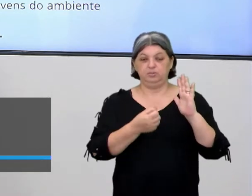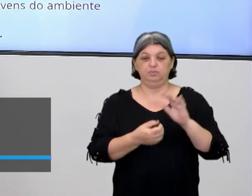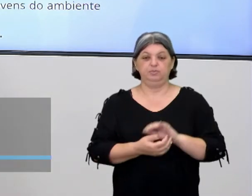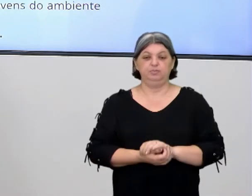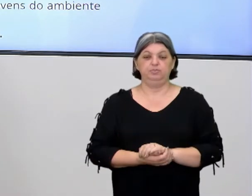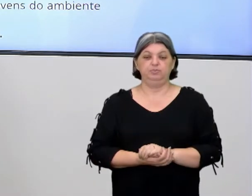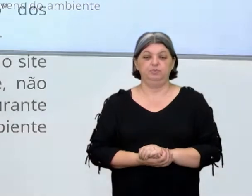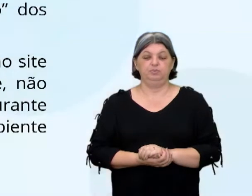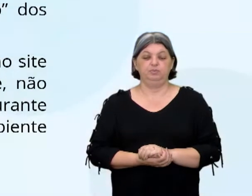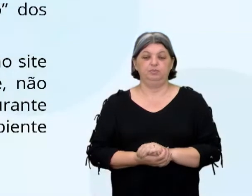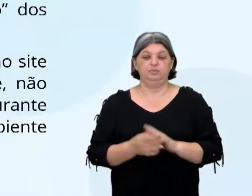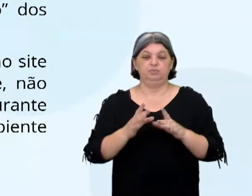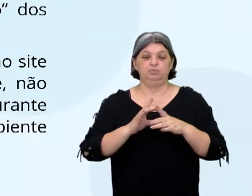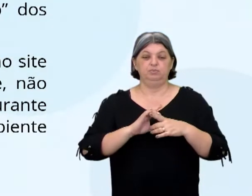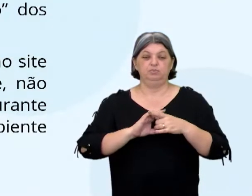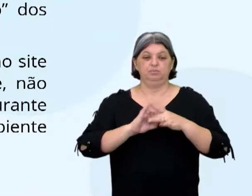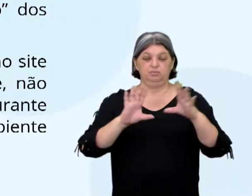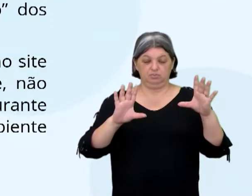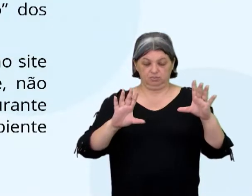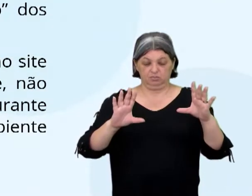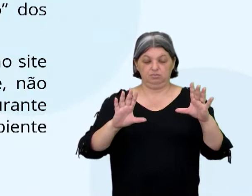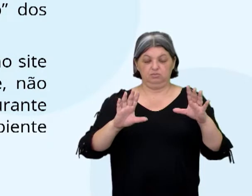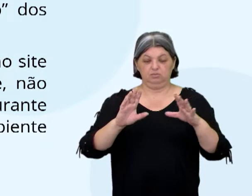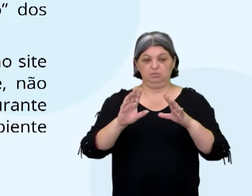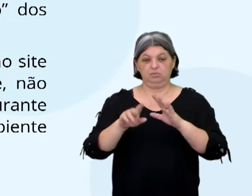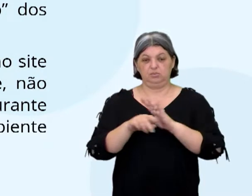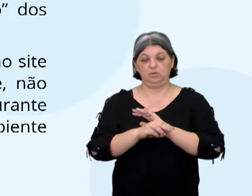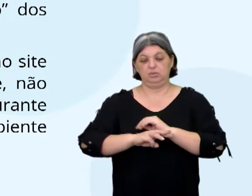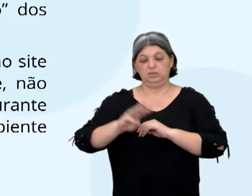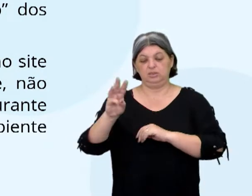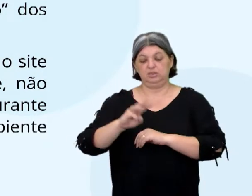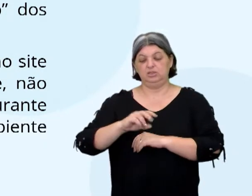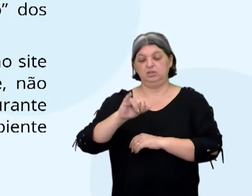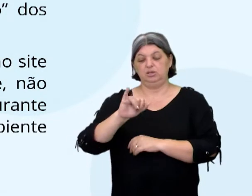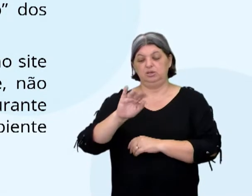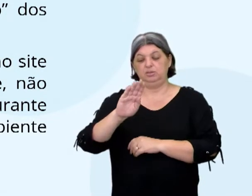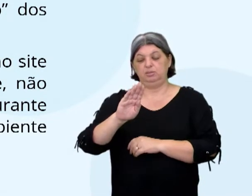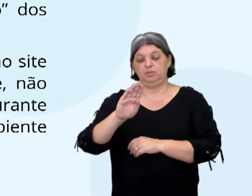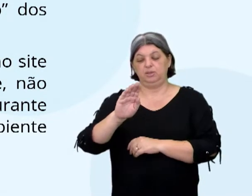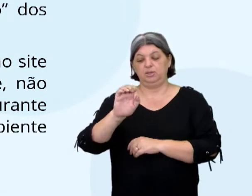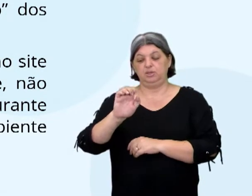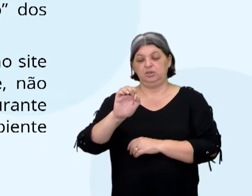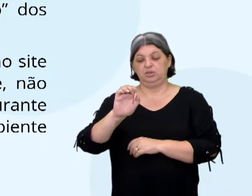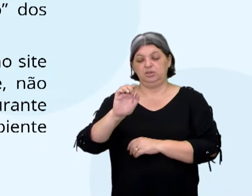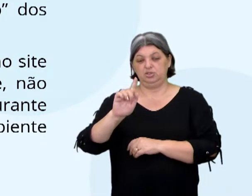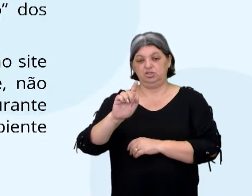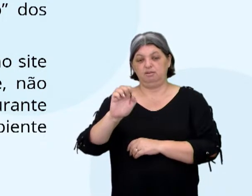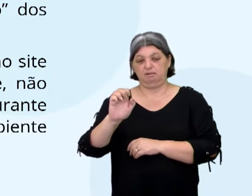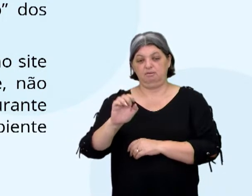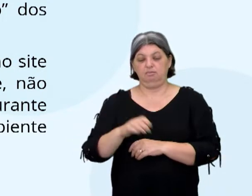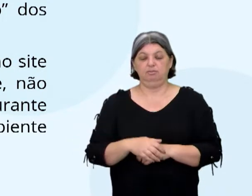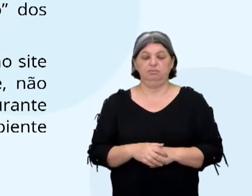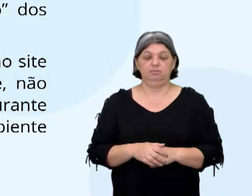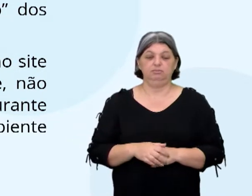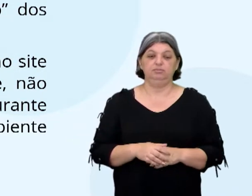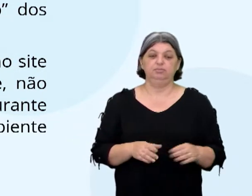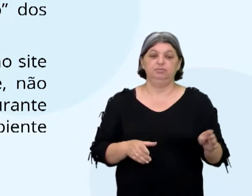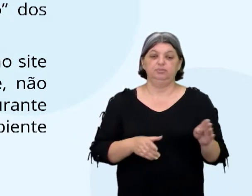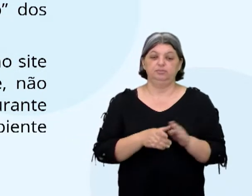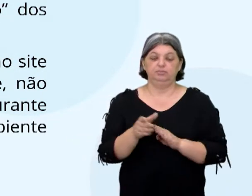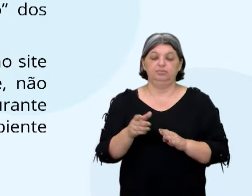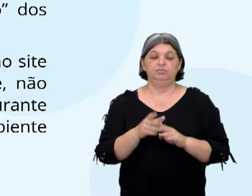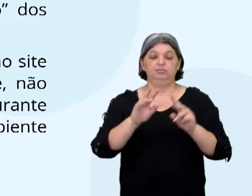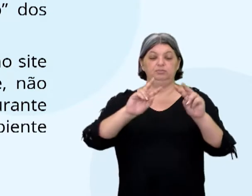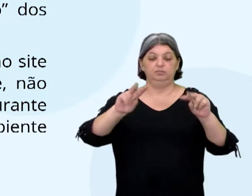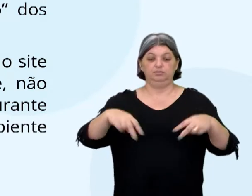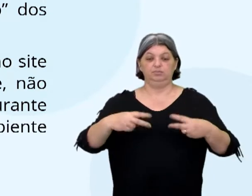tá? Disponíveis no site lá do IBGE, percebe que a gente retira muito material de lá e é justamente a orientação, né, são os links